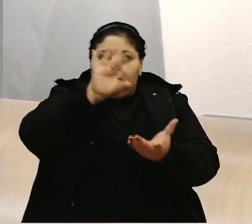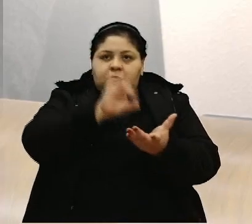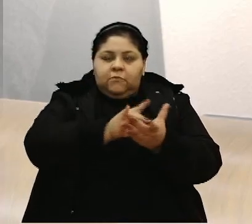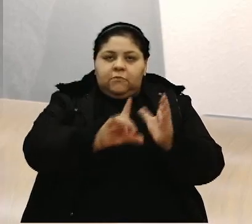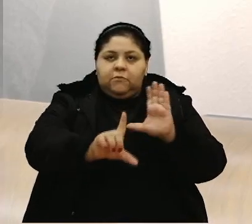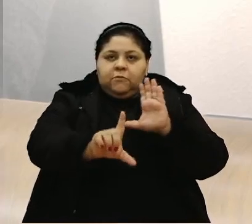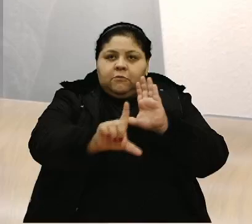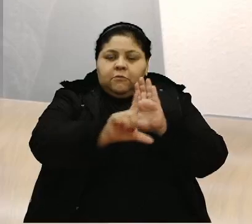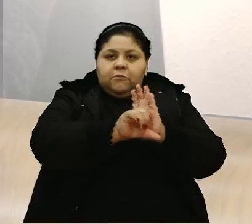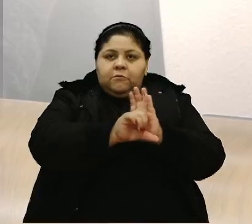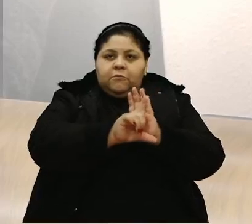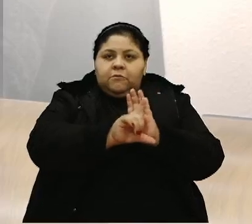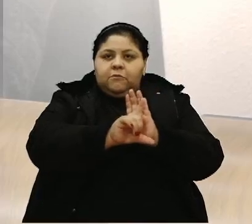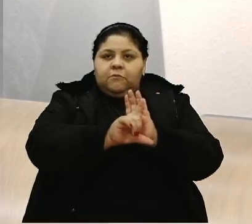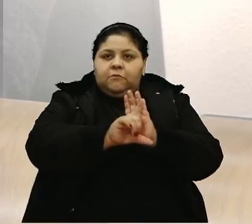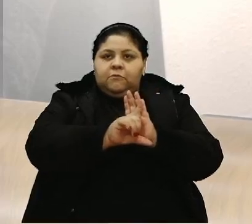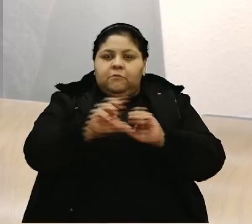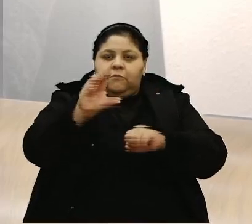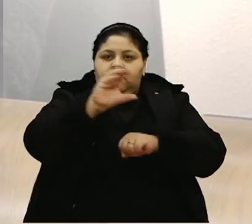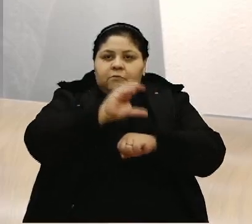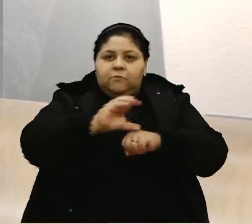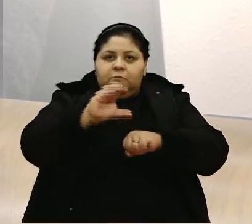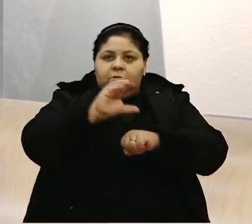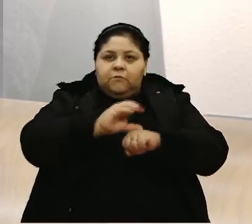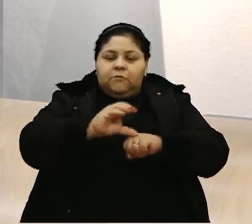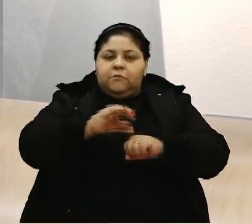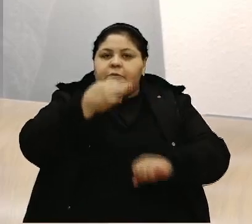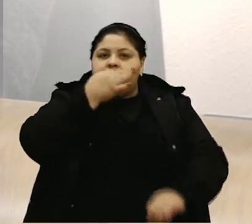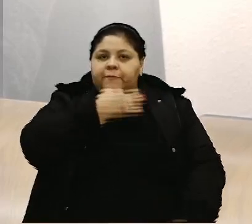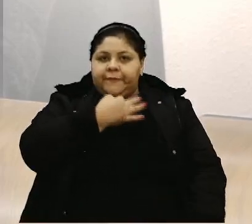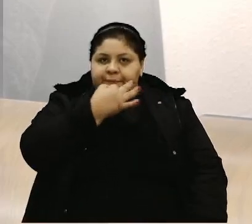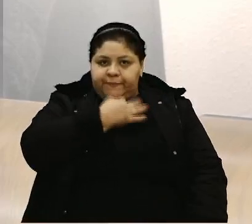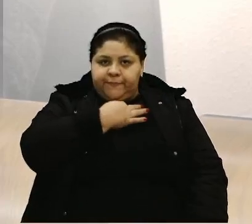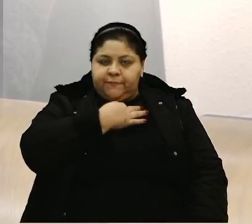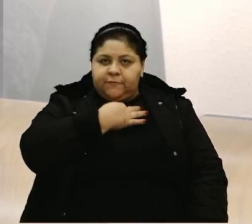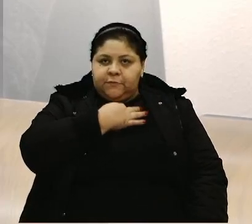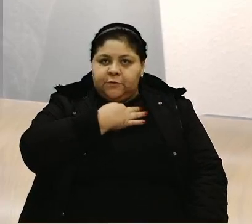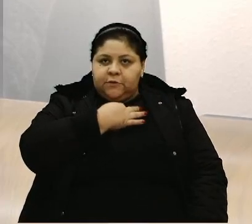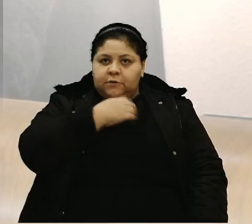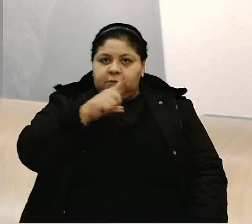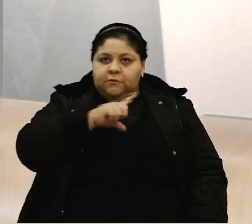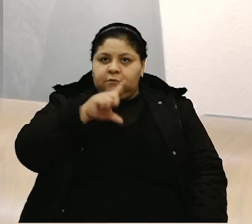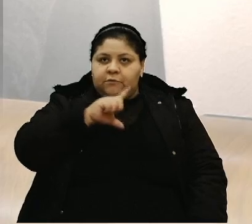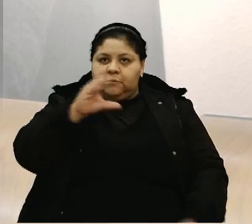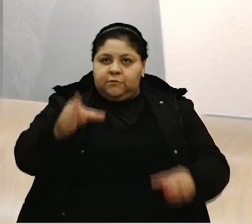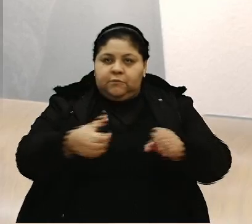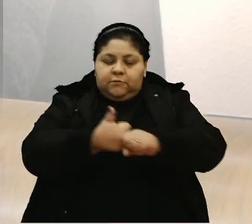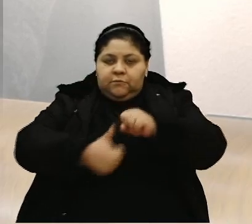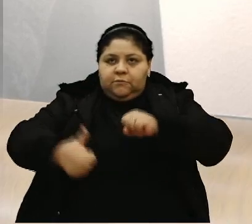legislação relativa ao Código de Posturas do município. Contém substitutivo